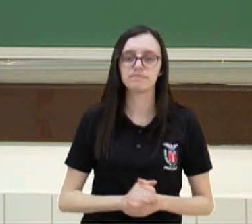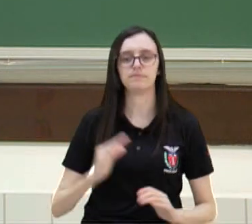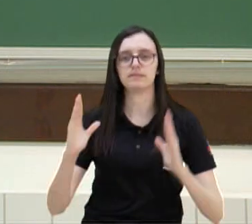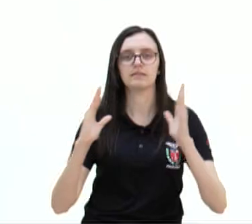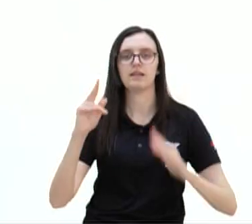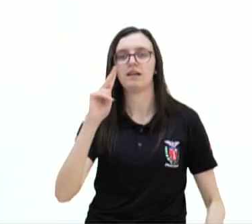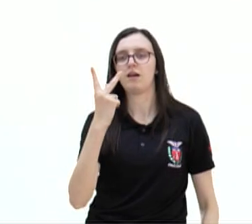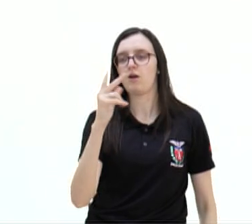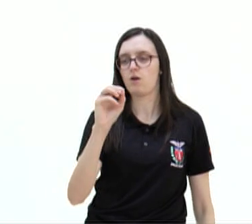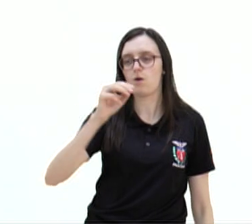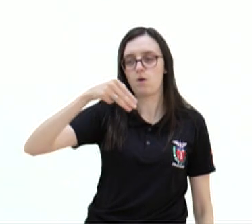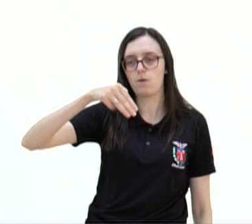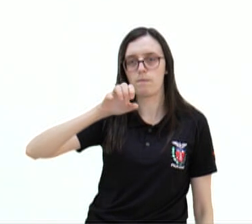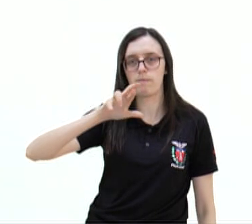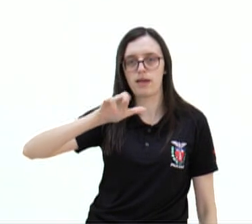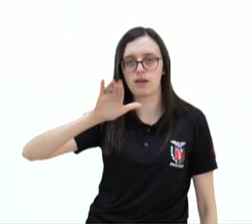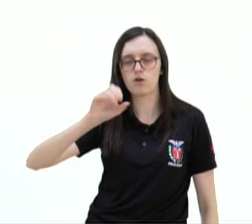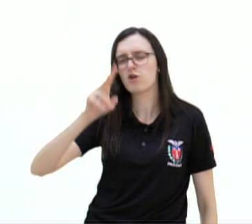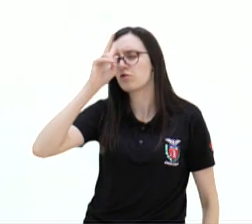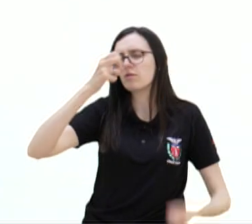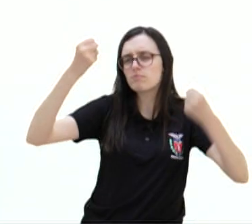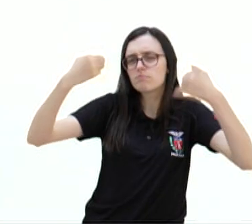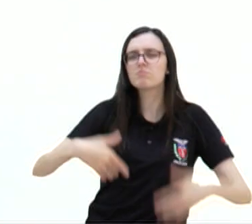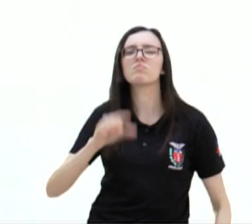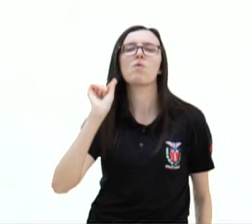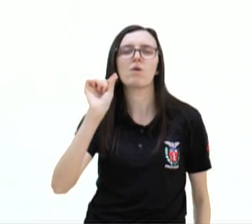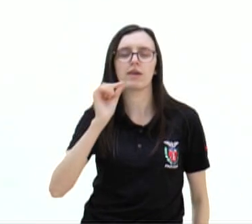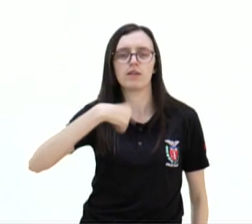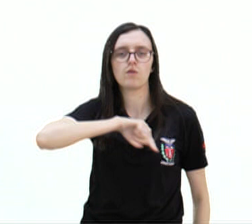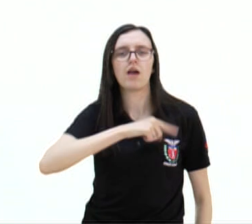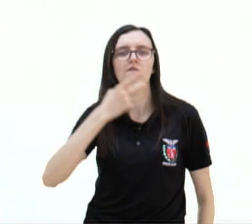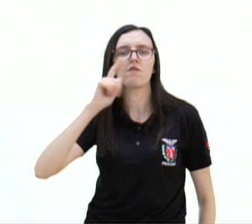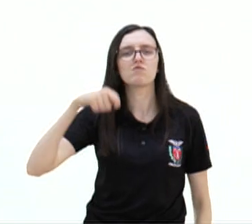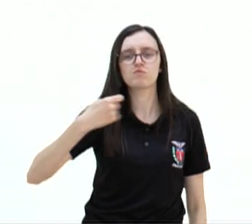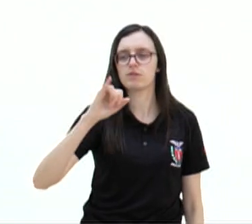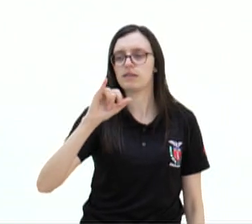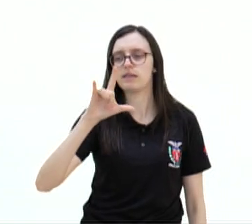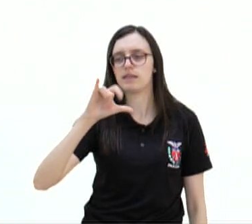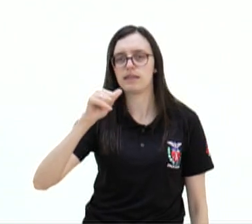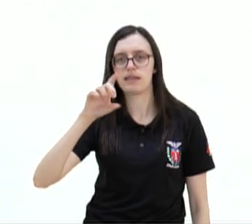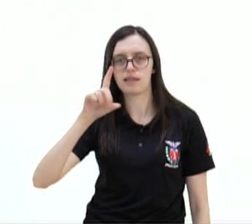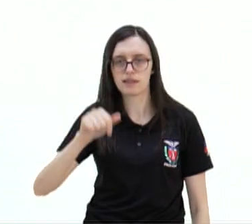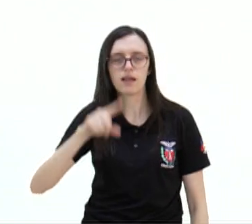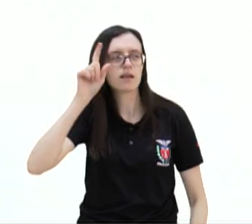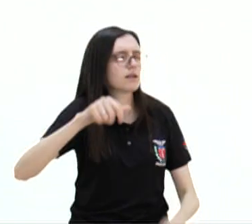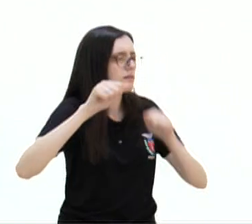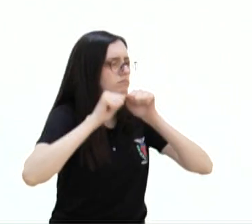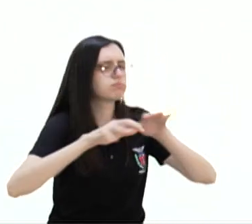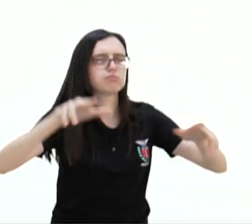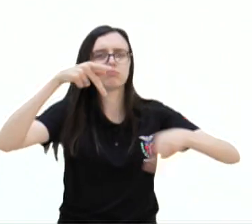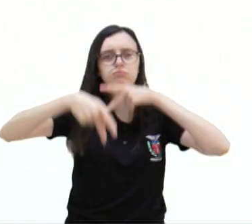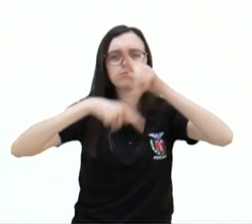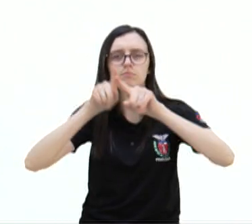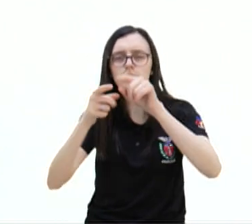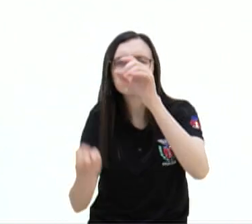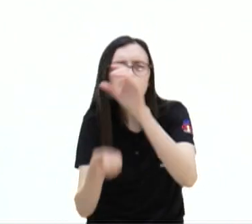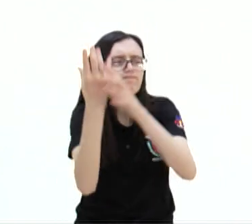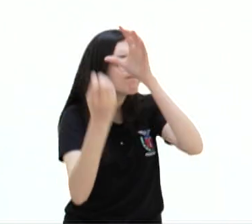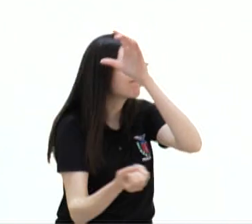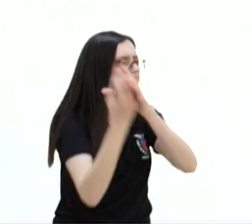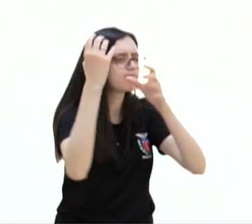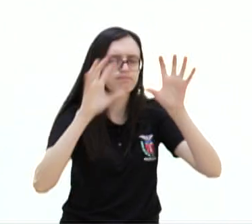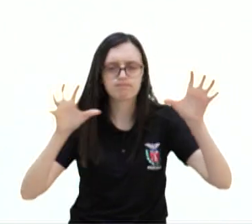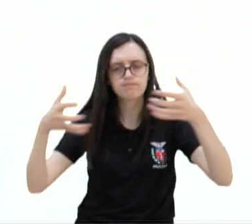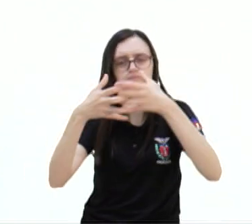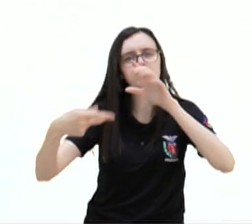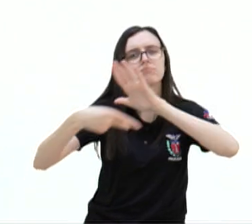período homérico, historicamente falando, saindo um pouquinho aqui da Ilíada de Odisseia, dispersão dos povos e a criação de pequenas comunidades